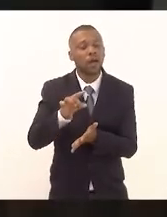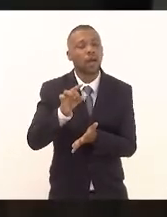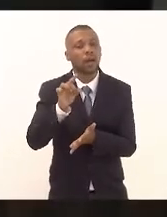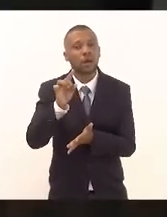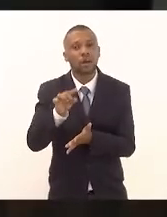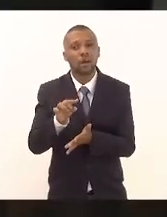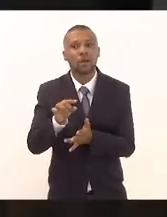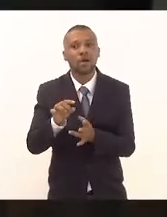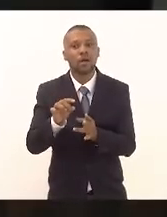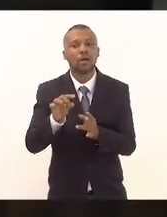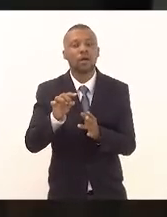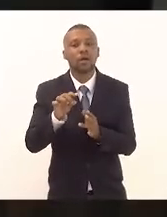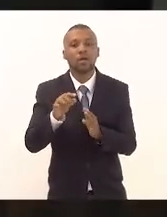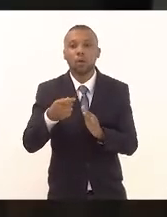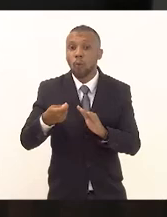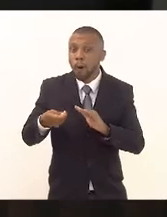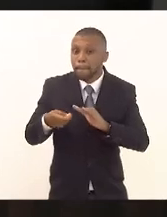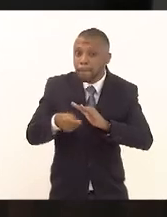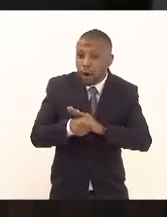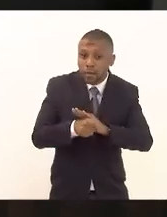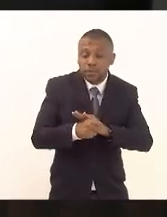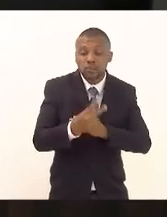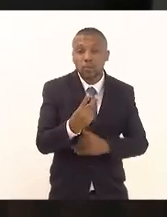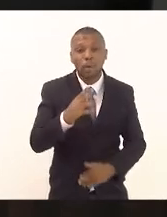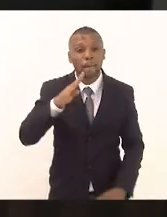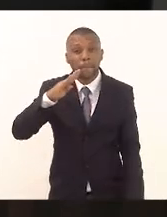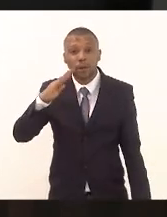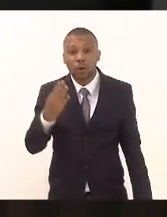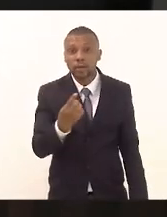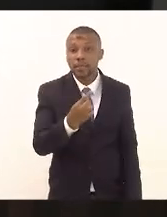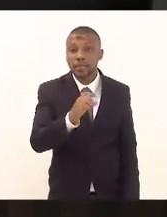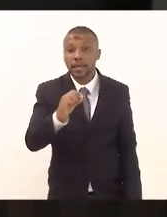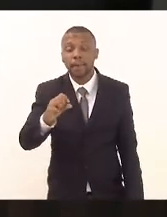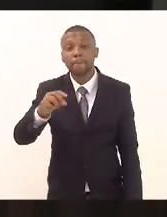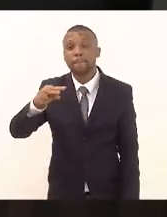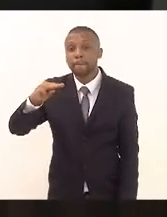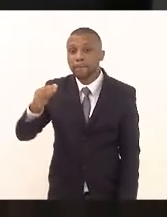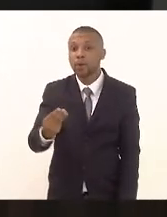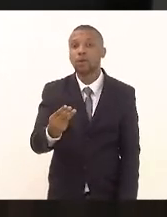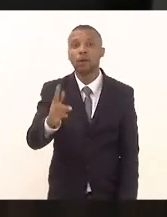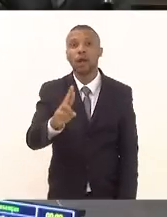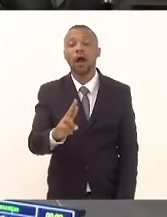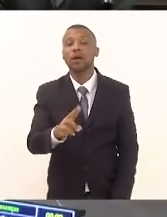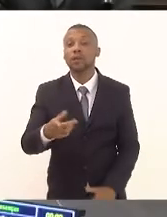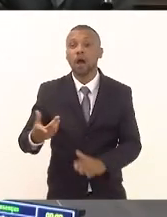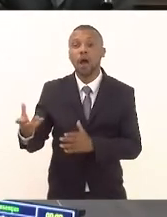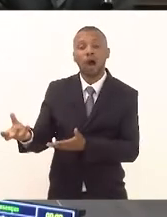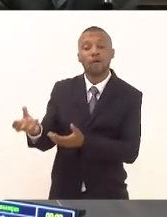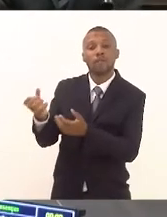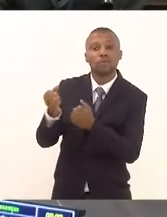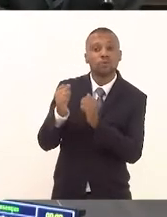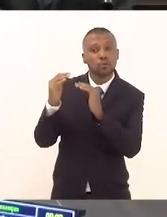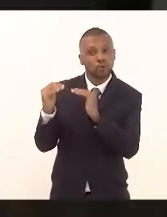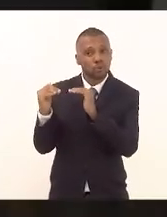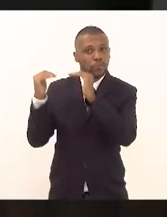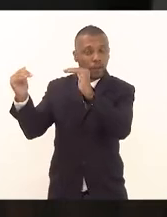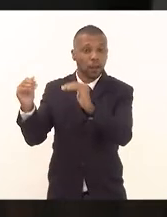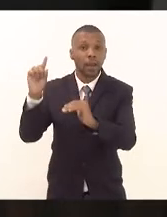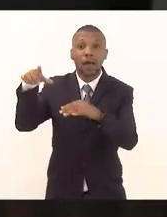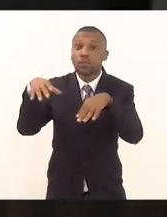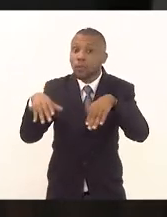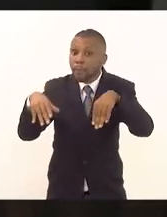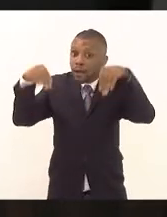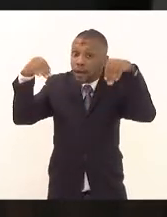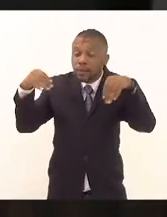do aporte de R$ 2,1 bilhões ao Fundo Soberano do Estado do Rio de Janeiro. Aleluia! Lá no Palácio Guanabara, às 11